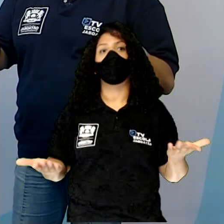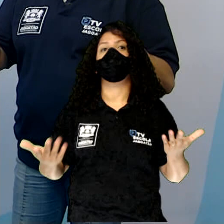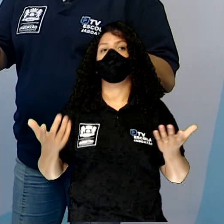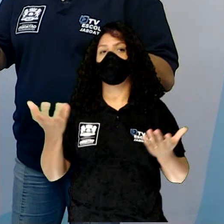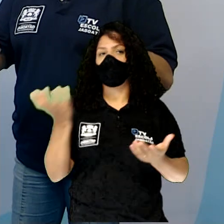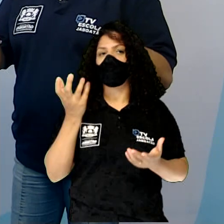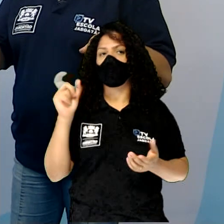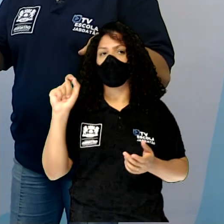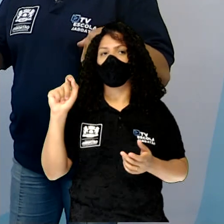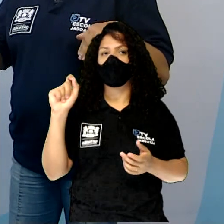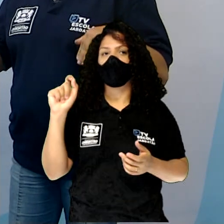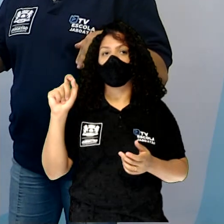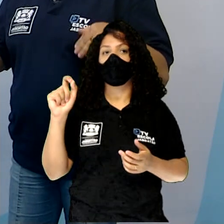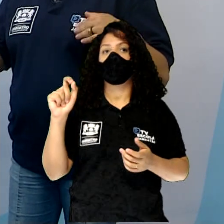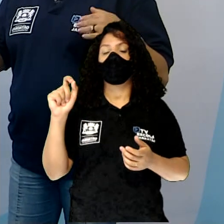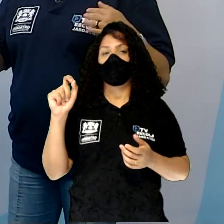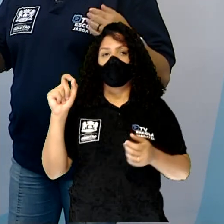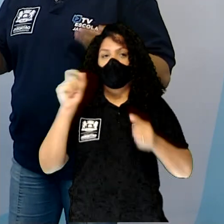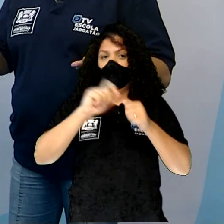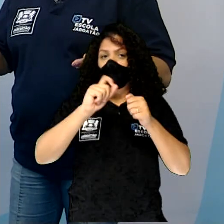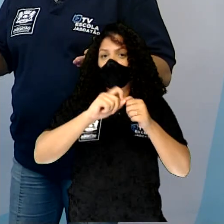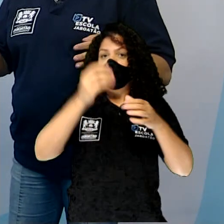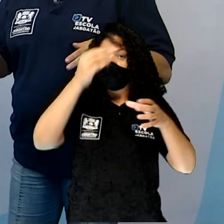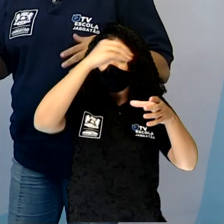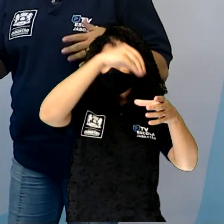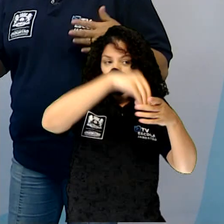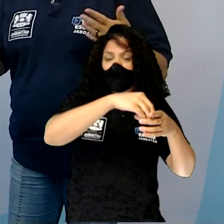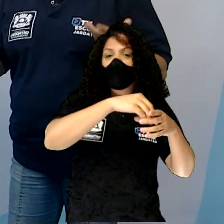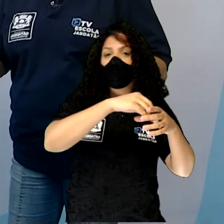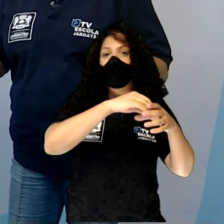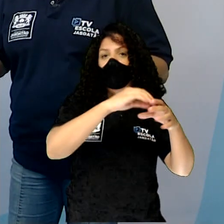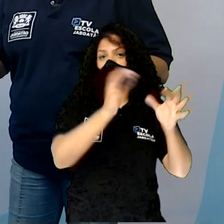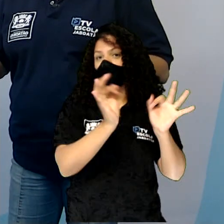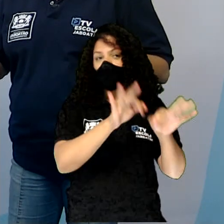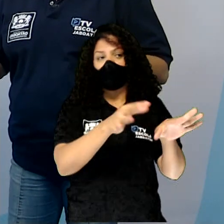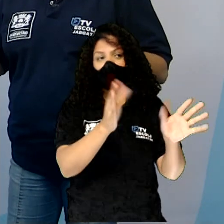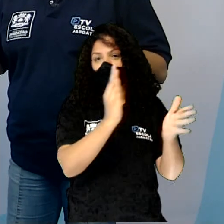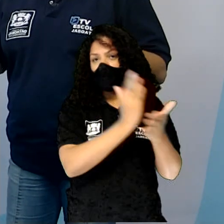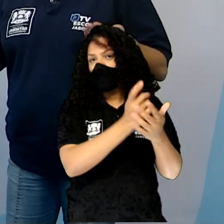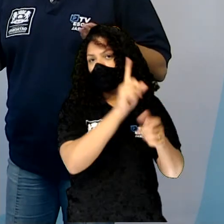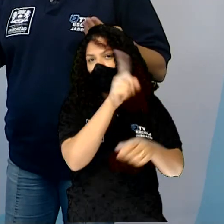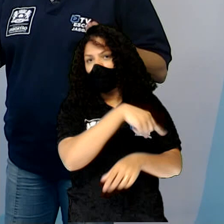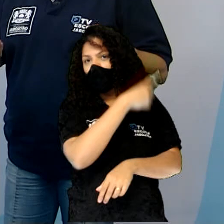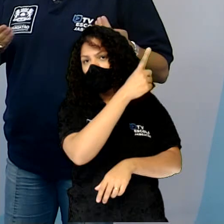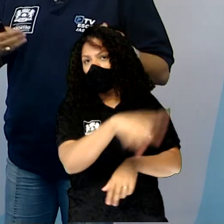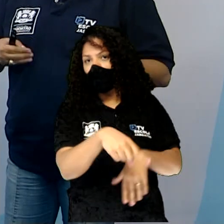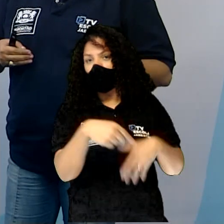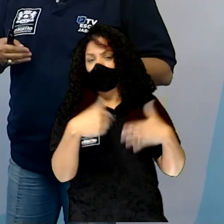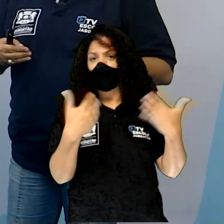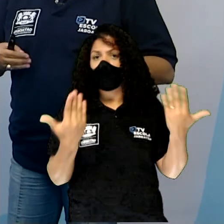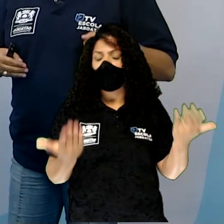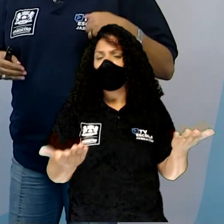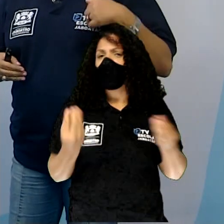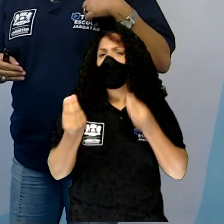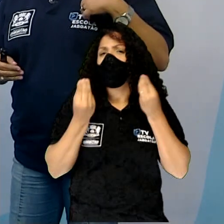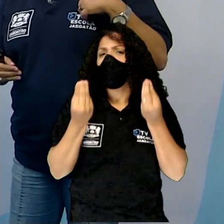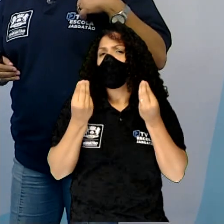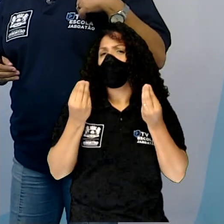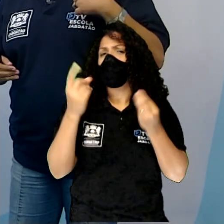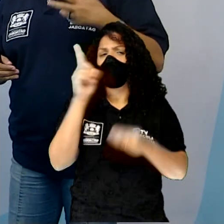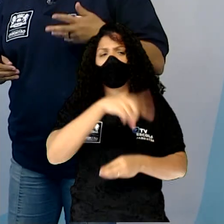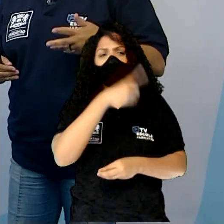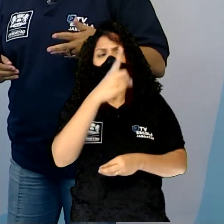anuladas e que o príncipe voltasse para Portugal. Mas isso não ia ocorrer mesmo, né? Anular tudo aquilo que se conquistou